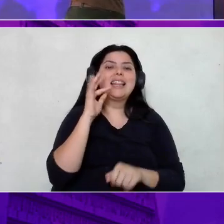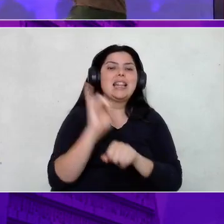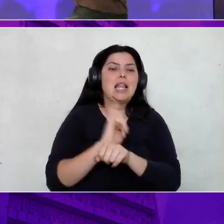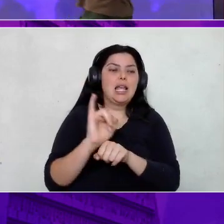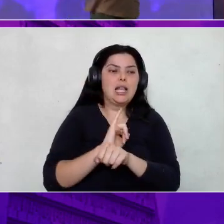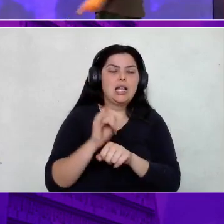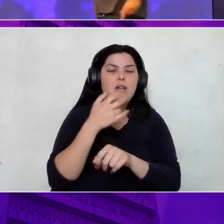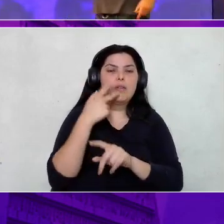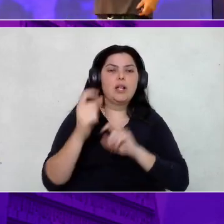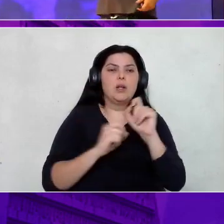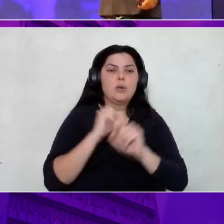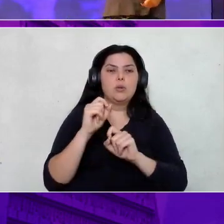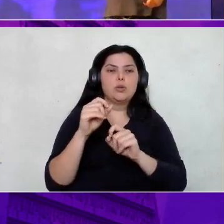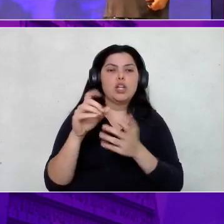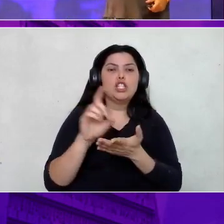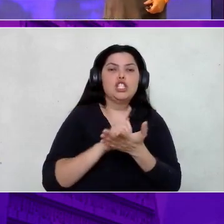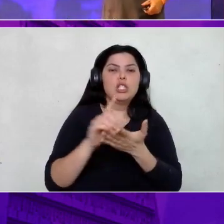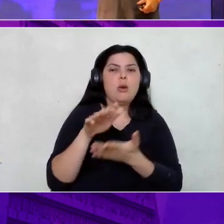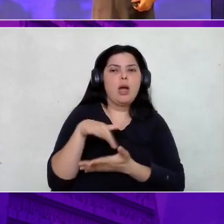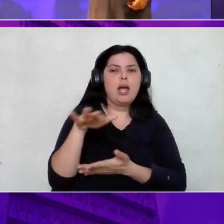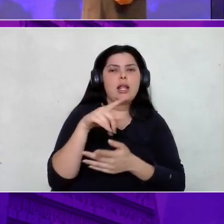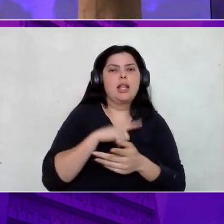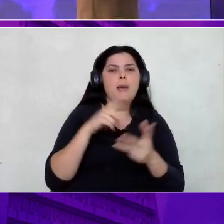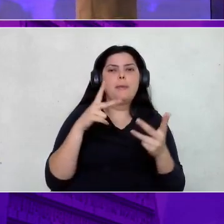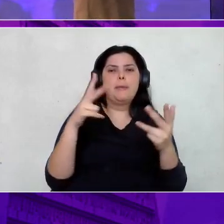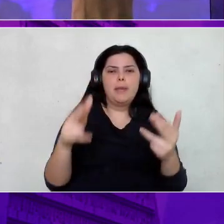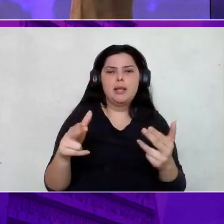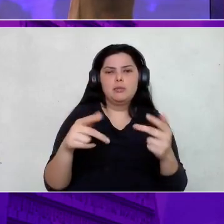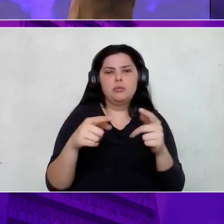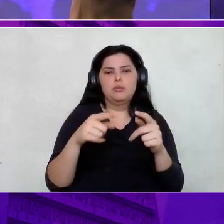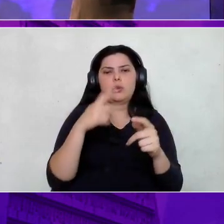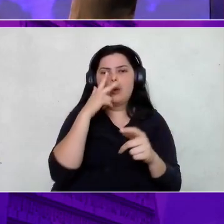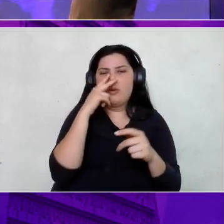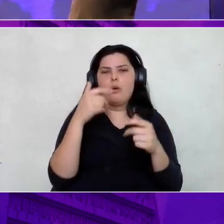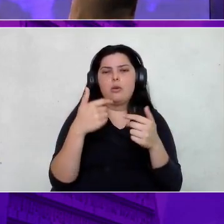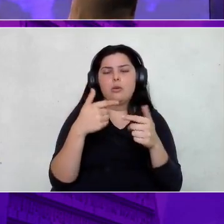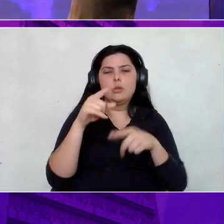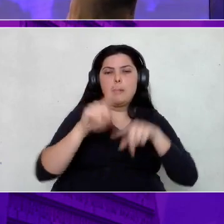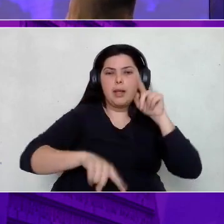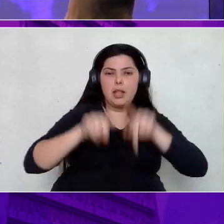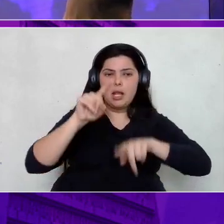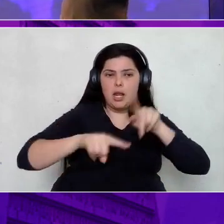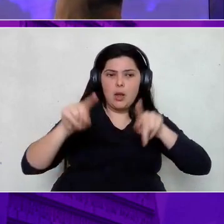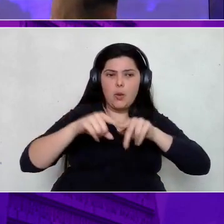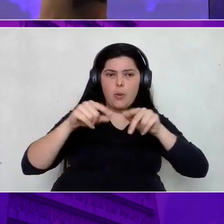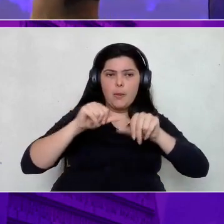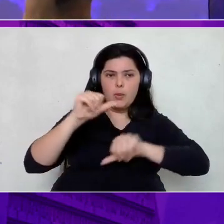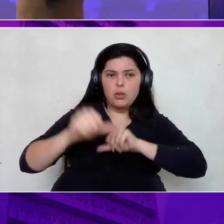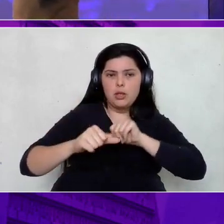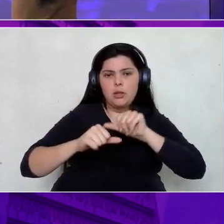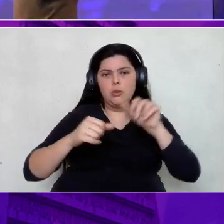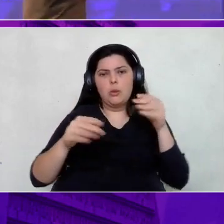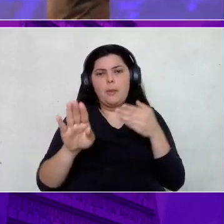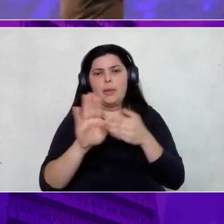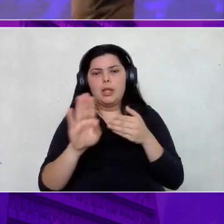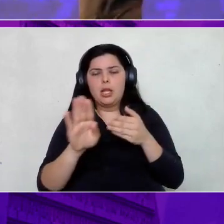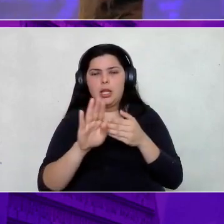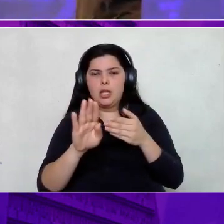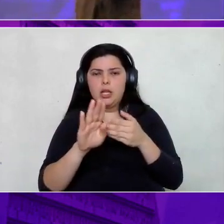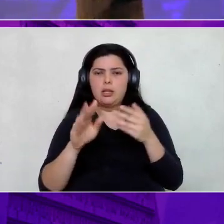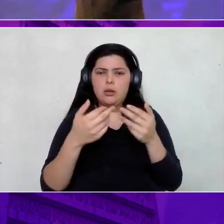do digital, mas nós temos o mesmo tipo de disrupção acontecendo em materiais. Vamos ver baterias, um monte